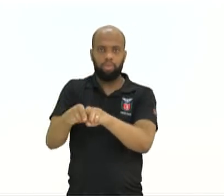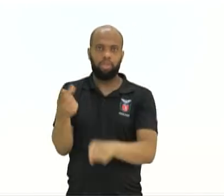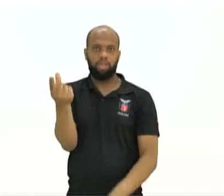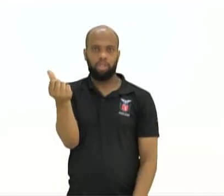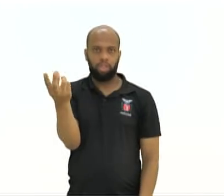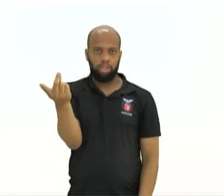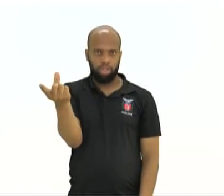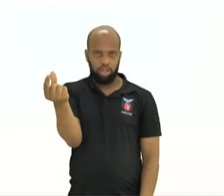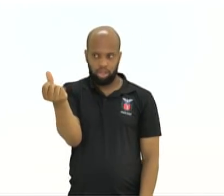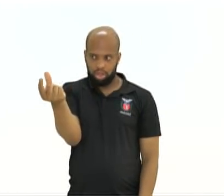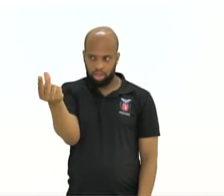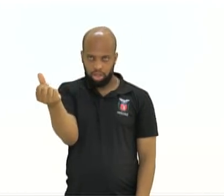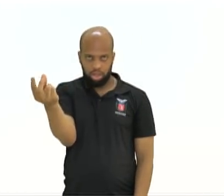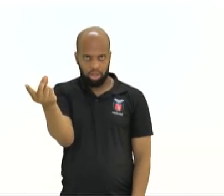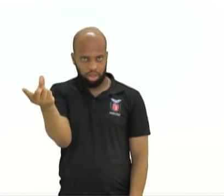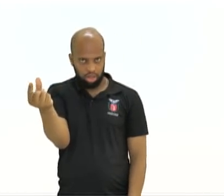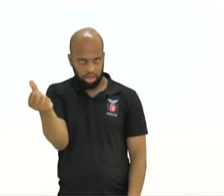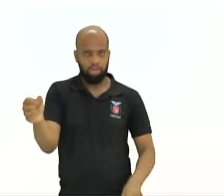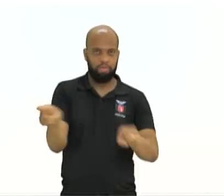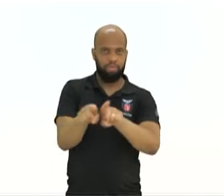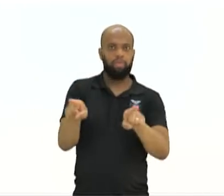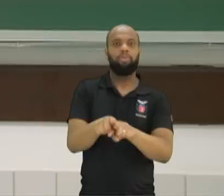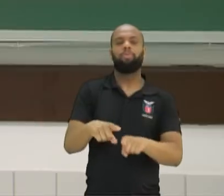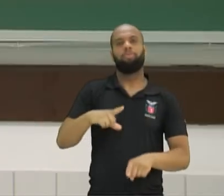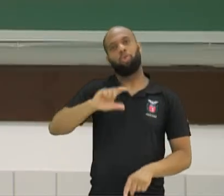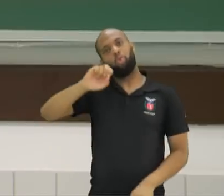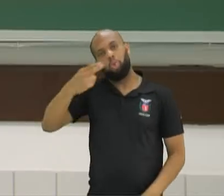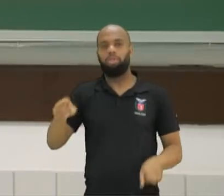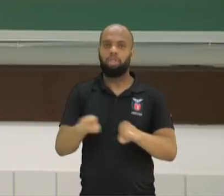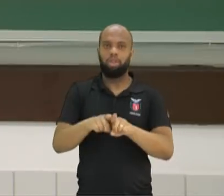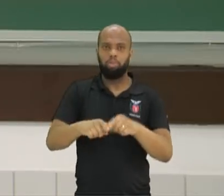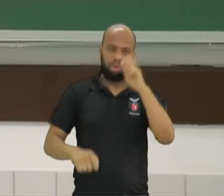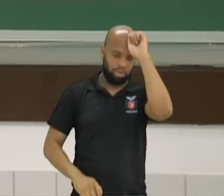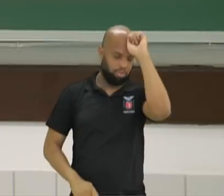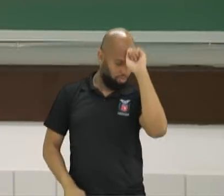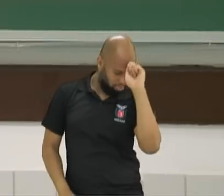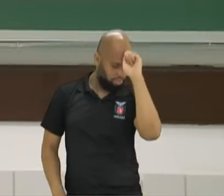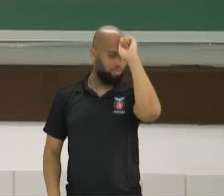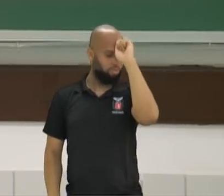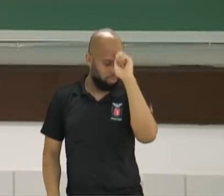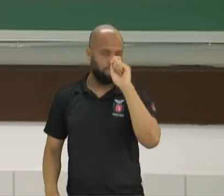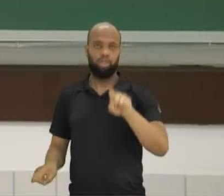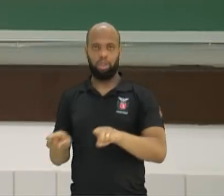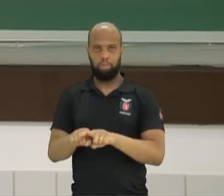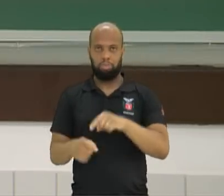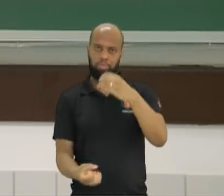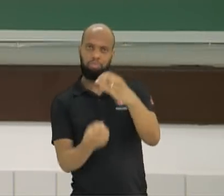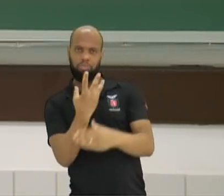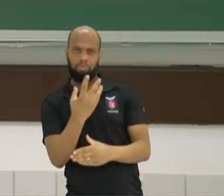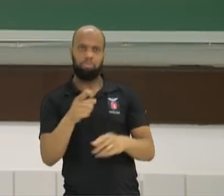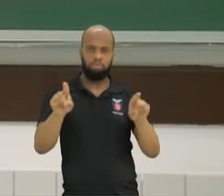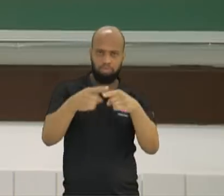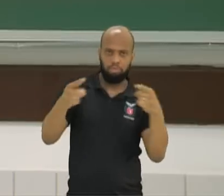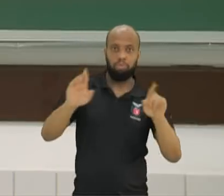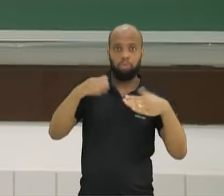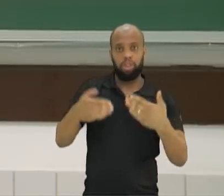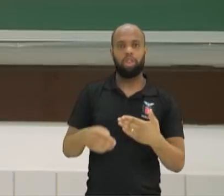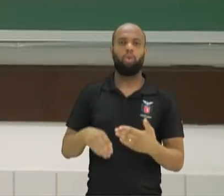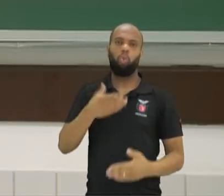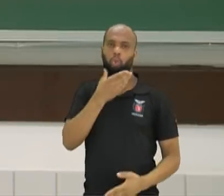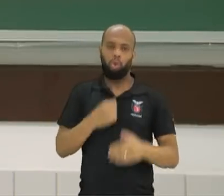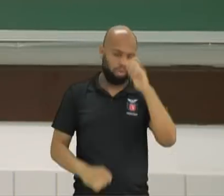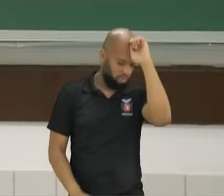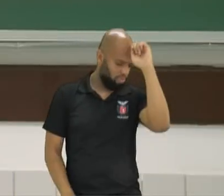chamada Dancing Machine, ou Máquina Dançando, tá? Traduzindo. Então o Michael Jackson